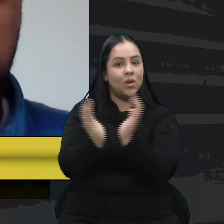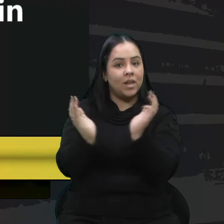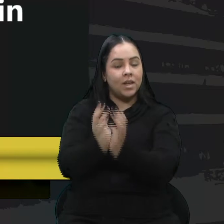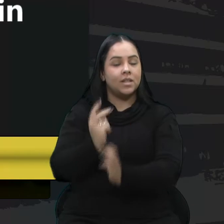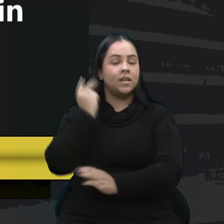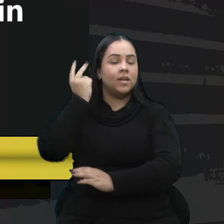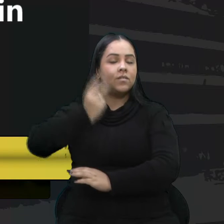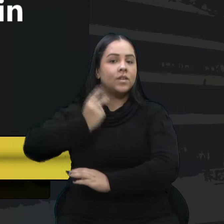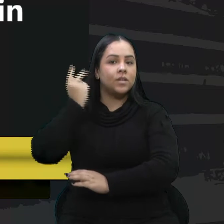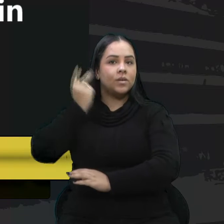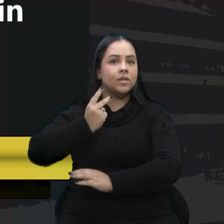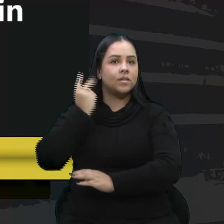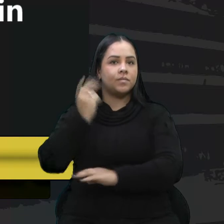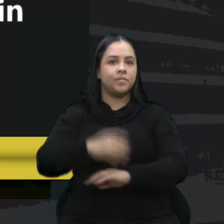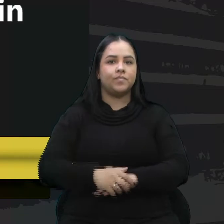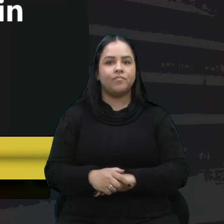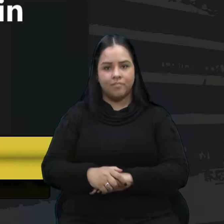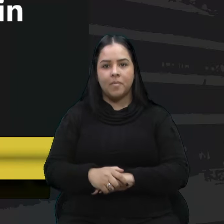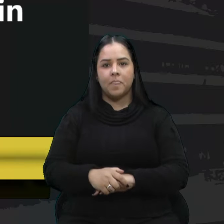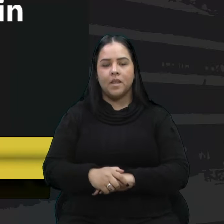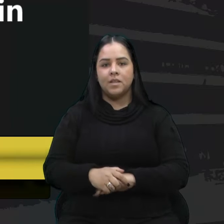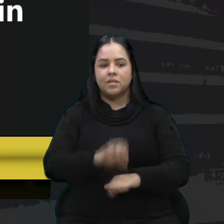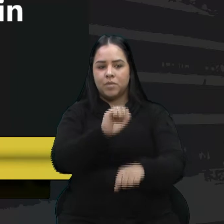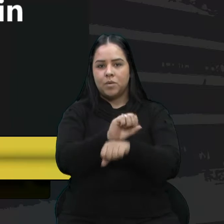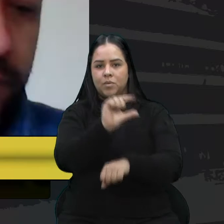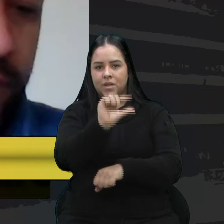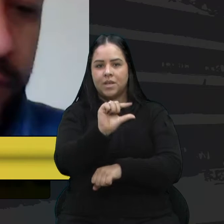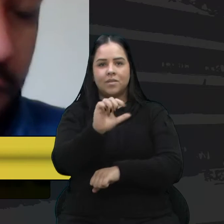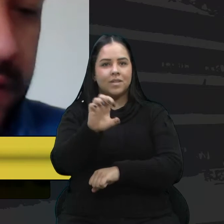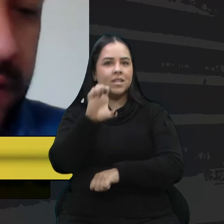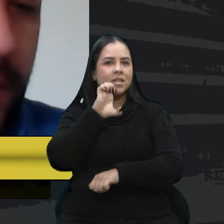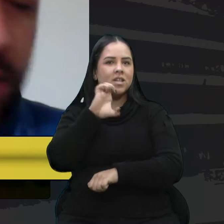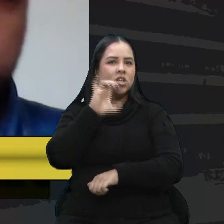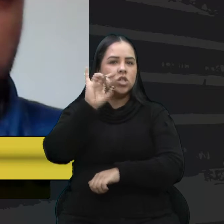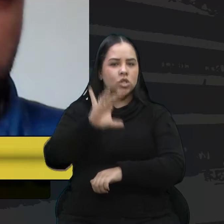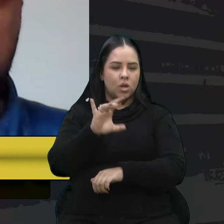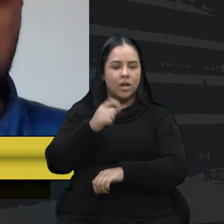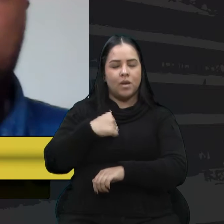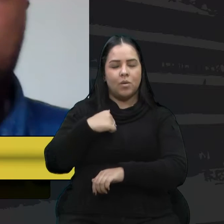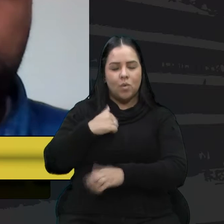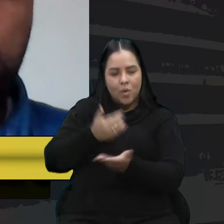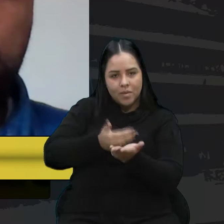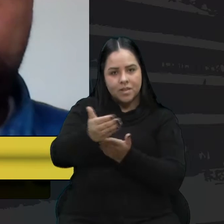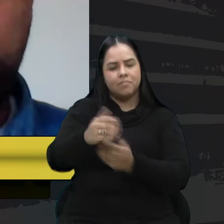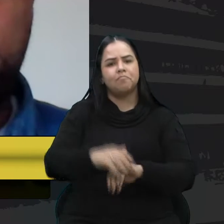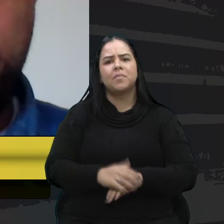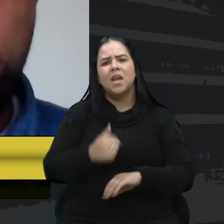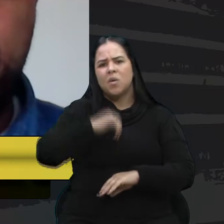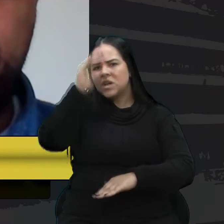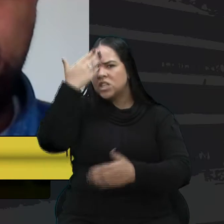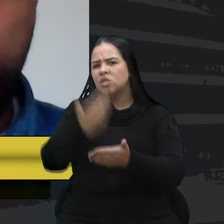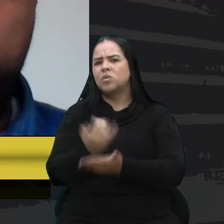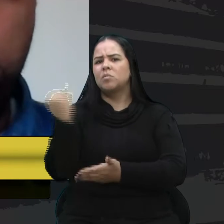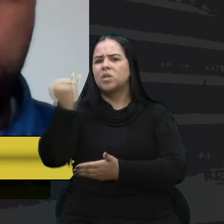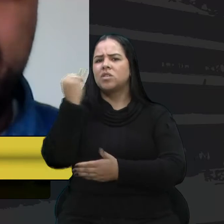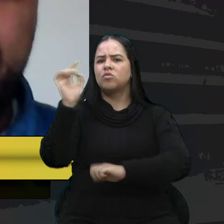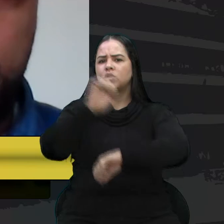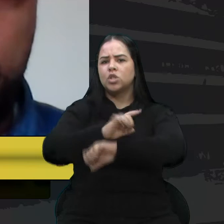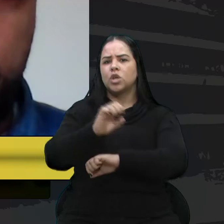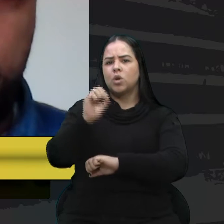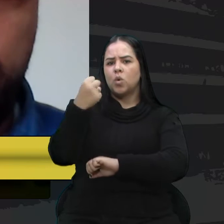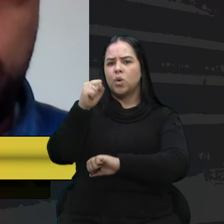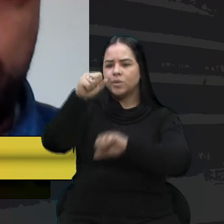vereadores. Já vou conceder, vereadora, só vou fazer meu raciocínio. Acho importante, nesse dia 8 de